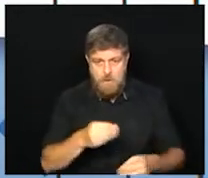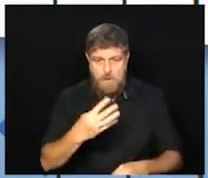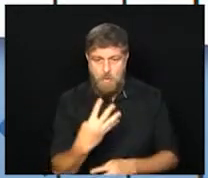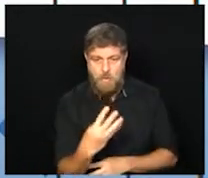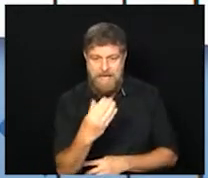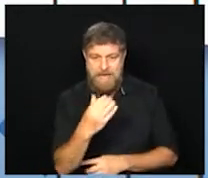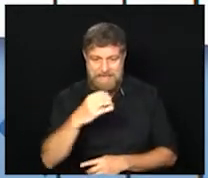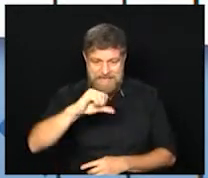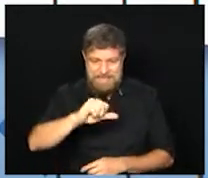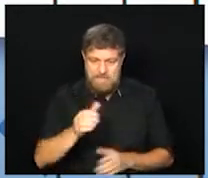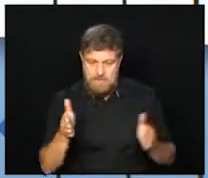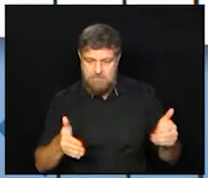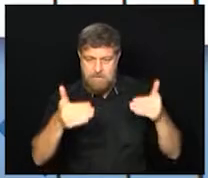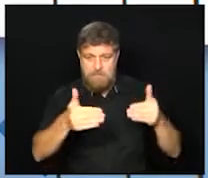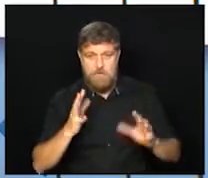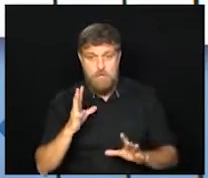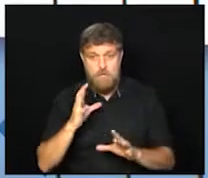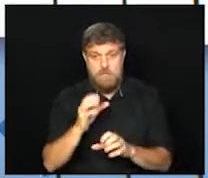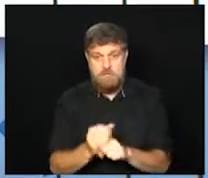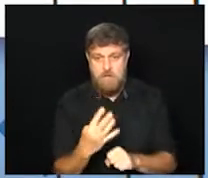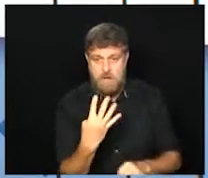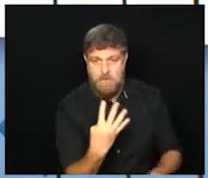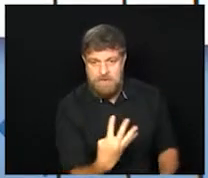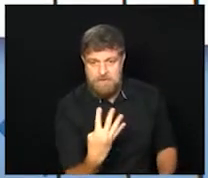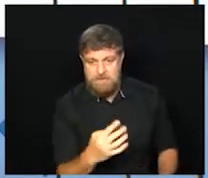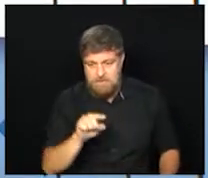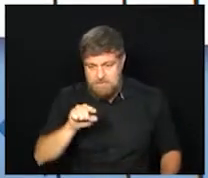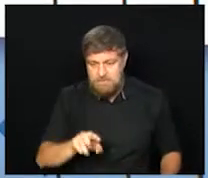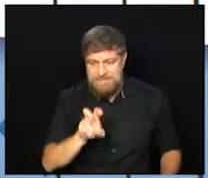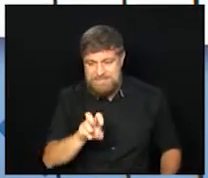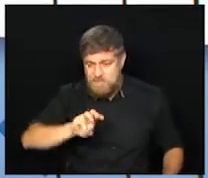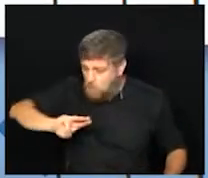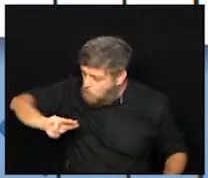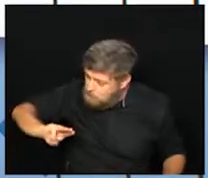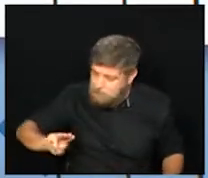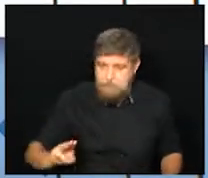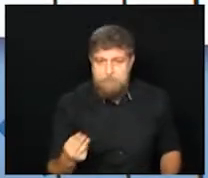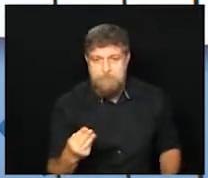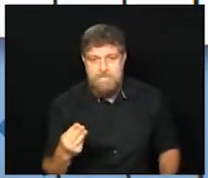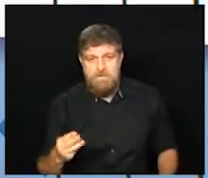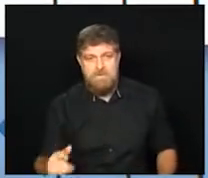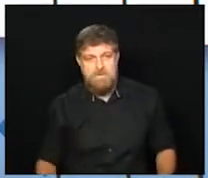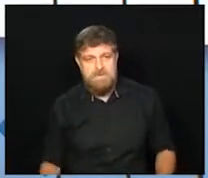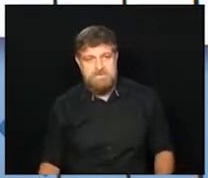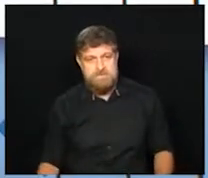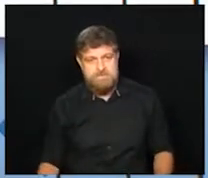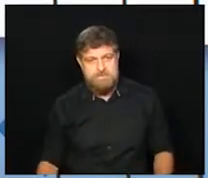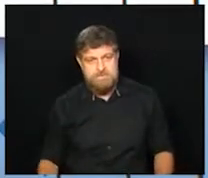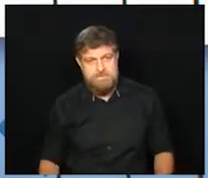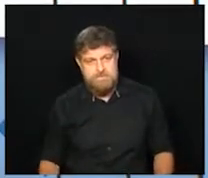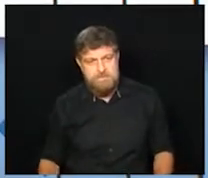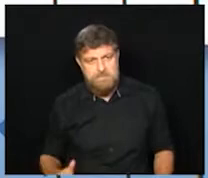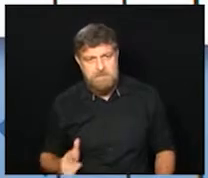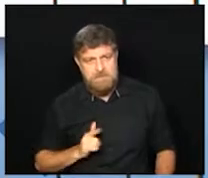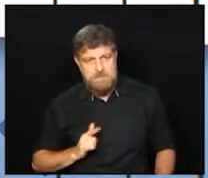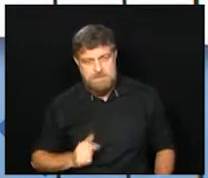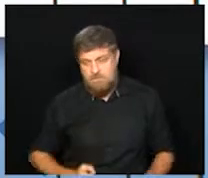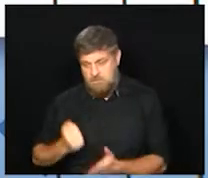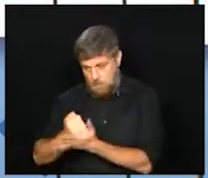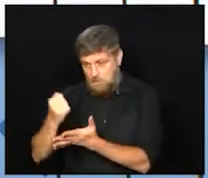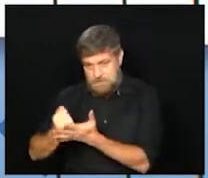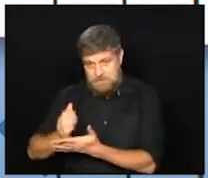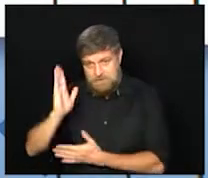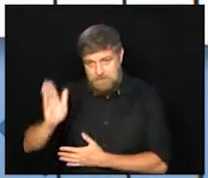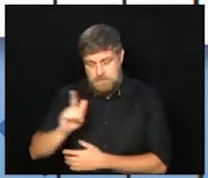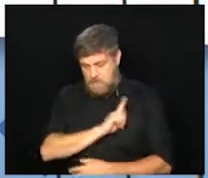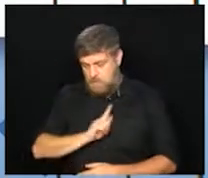país, totalizando 44,5 milhões de 200 milhões de imunizantes que foram contratados pelo